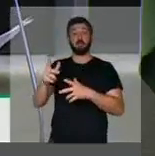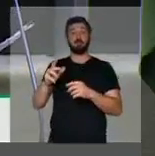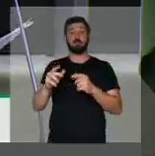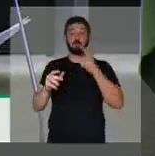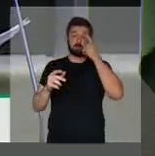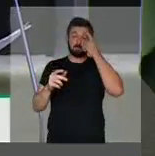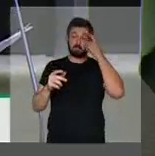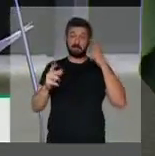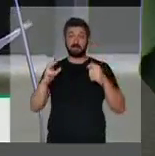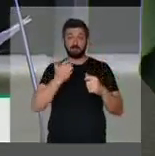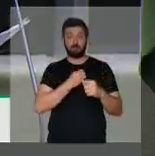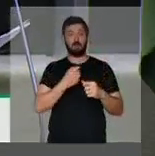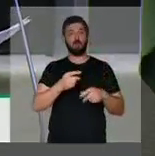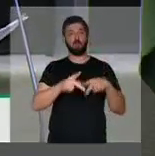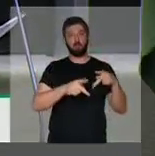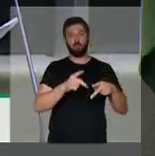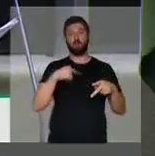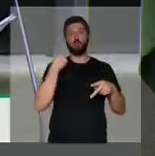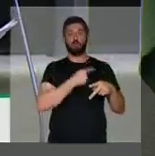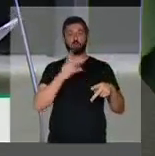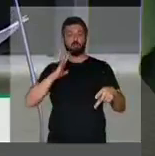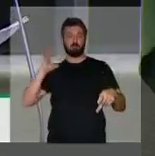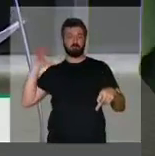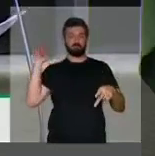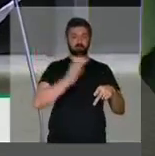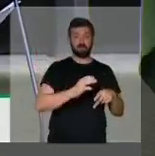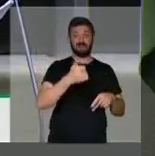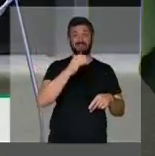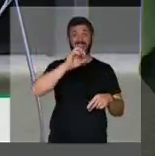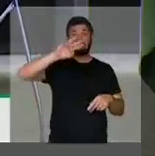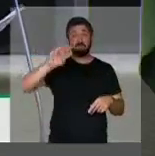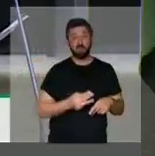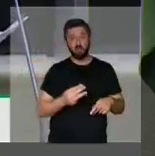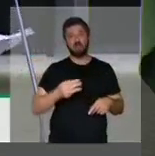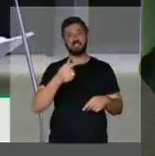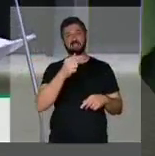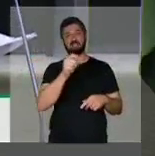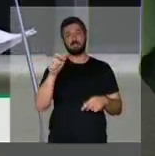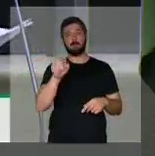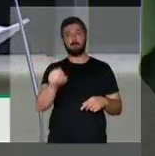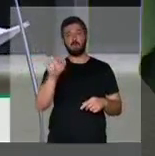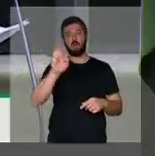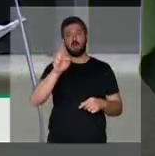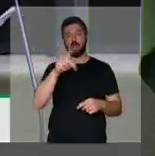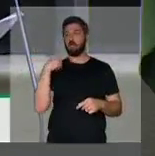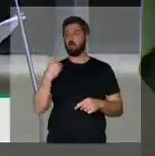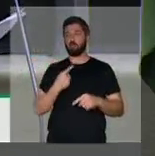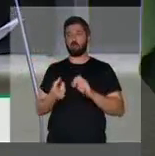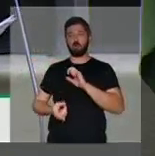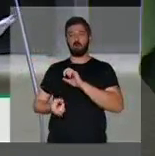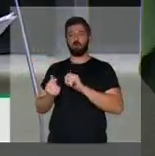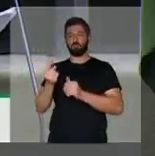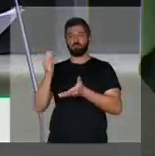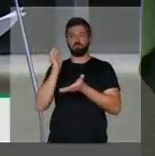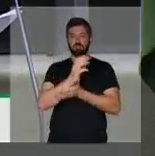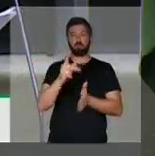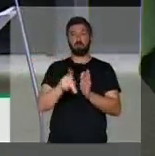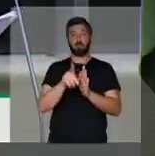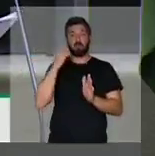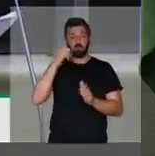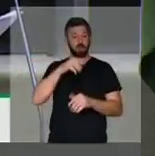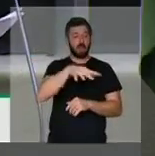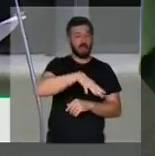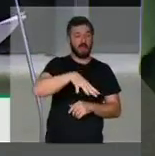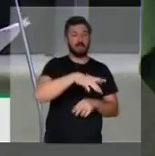estamos investindo mais de 10 milhões e 700 mil reais das nossas emendas em todas as áreas,